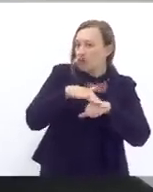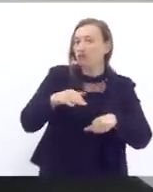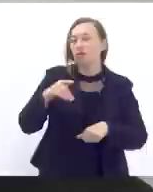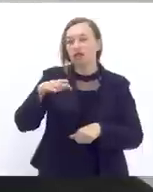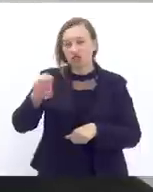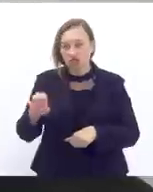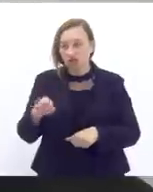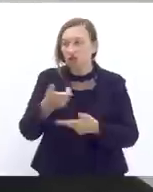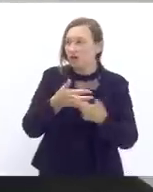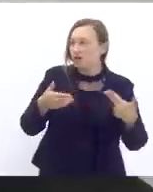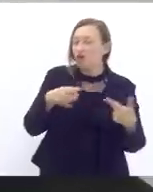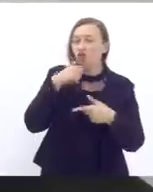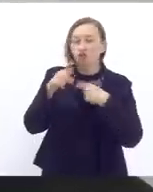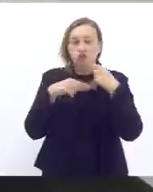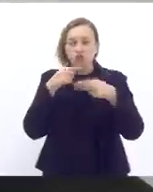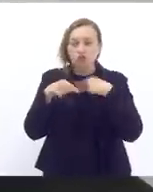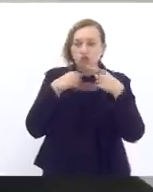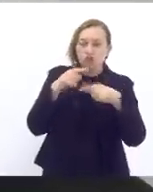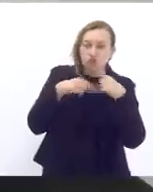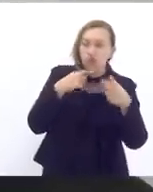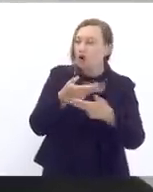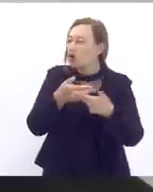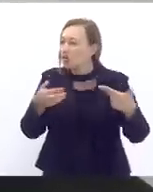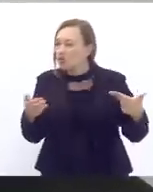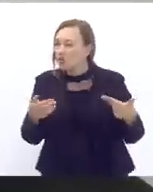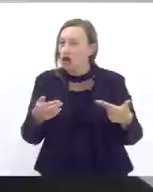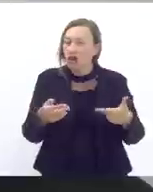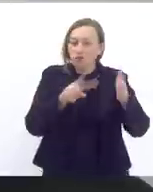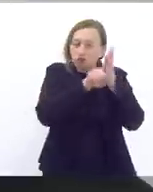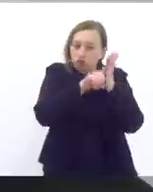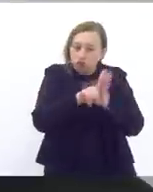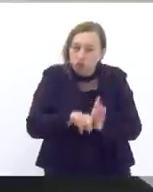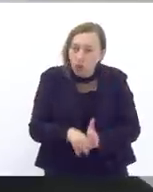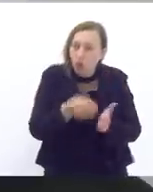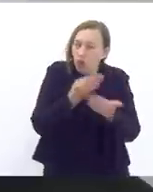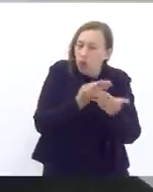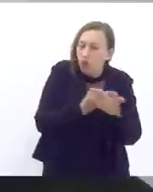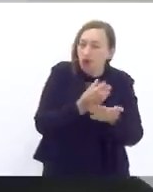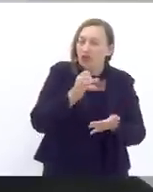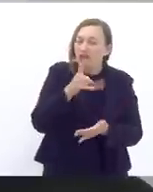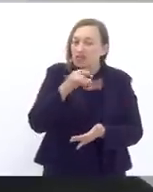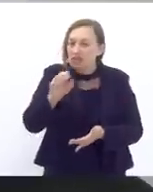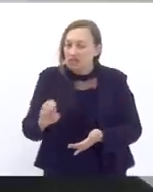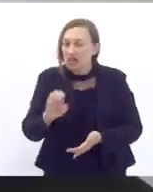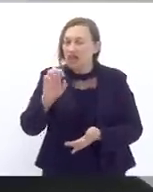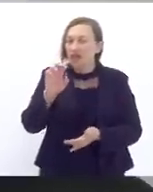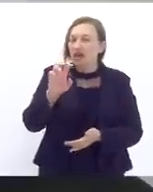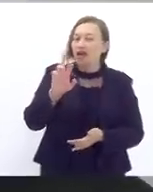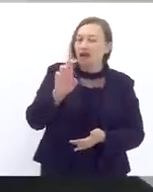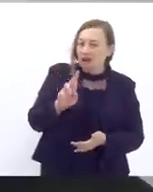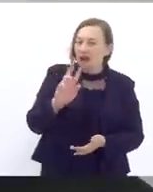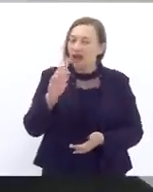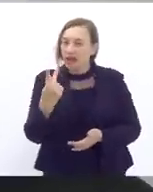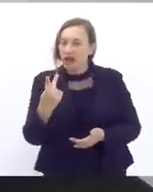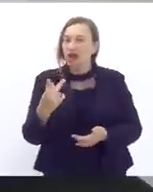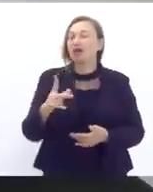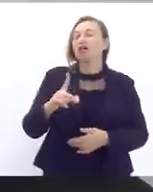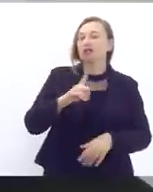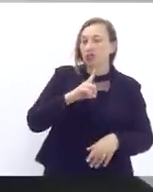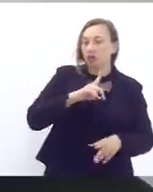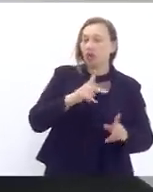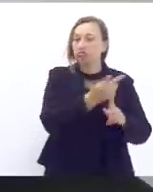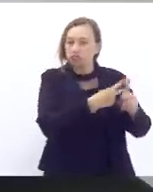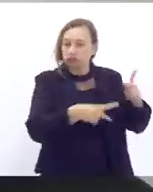Alexandre a gente tira várias dúvidas em vários processos abertos para solucionar alguns problemas dentro o próprio Rio previdência